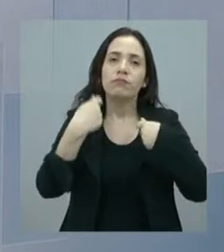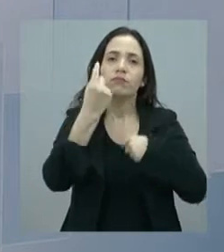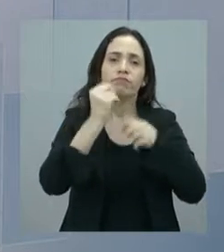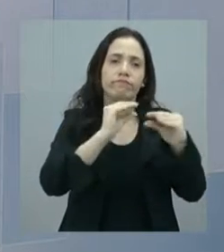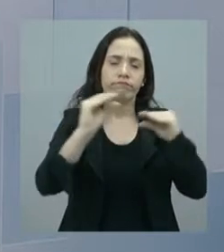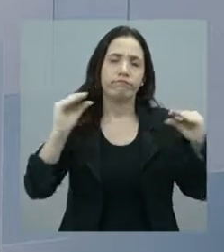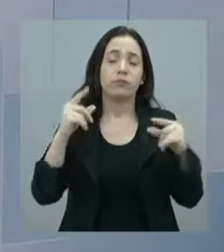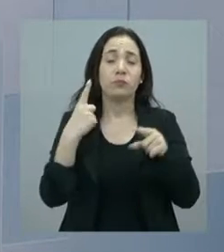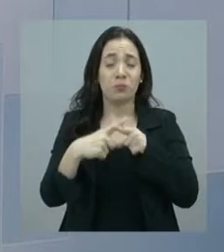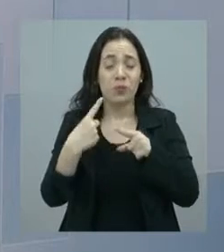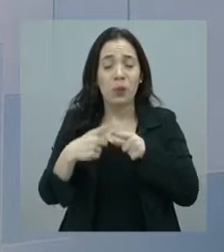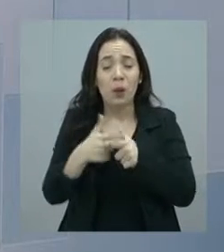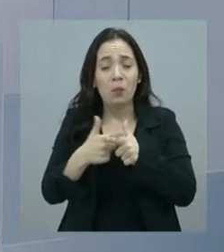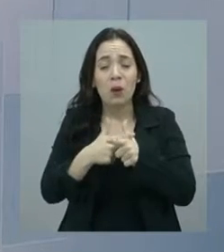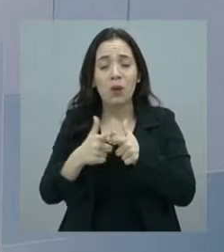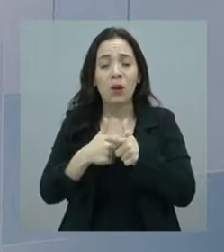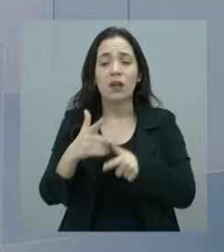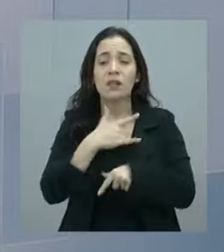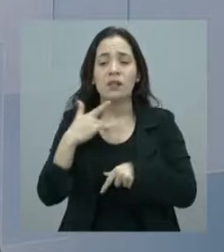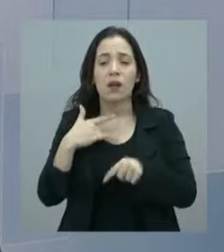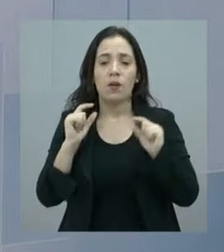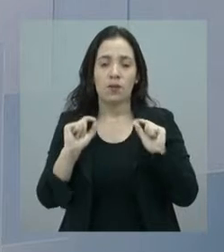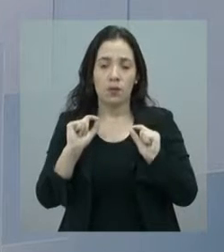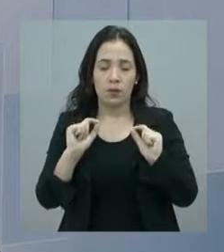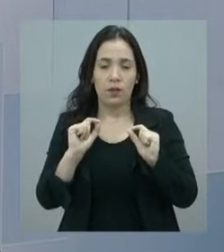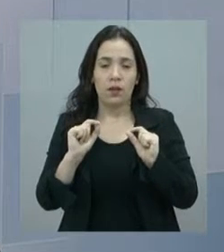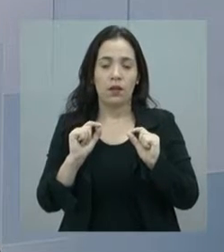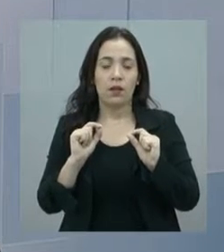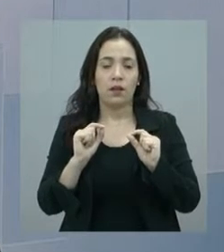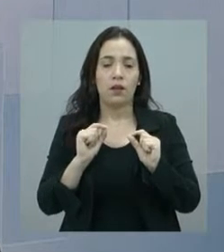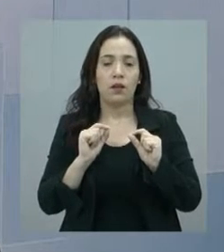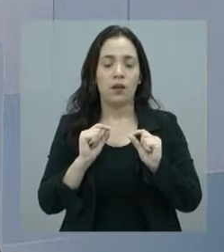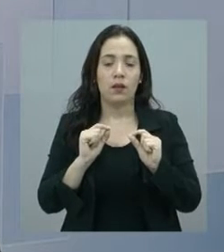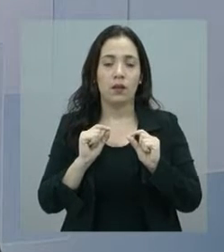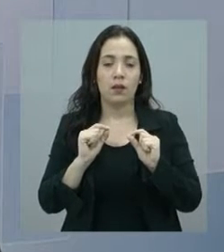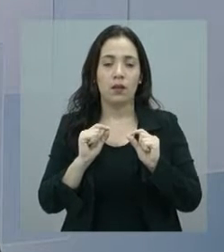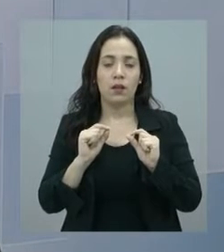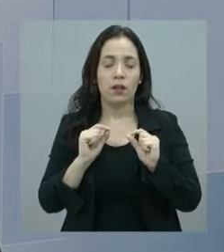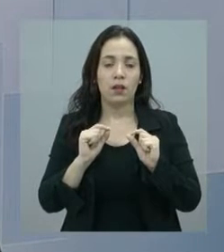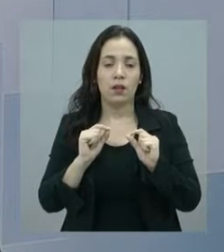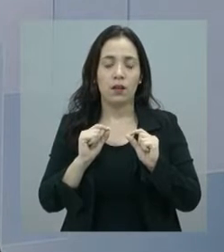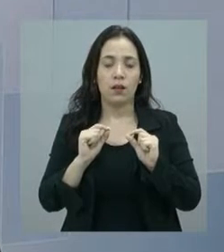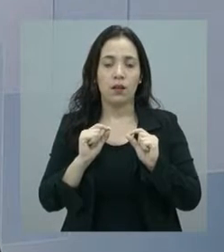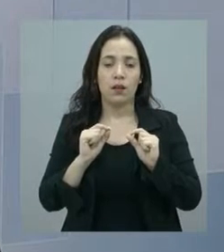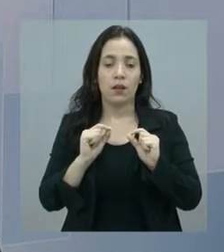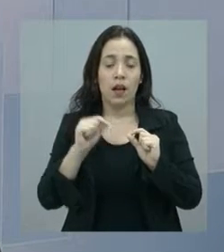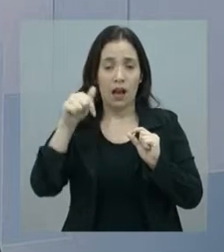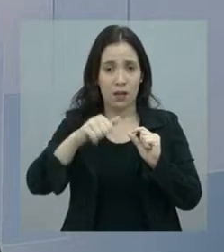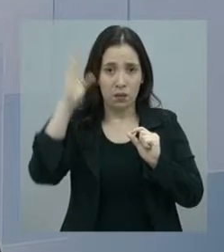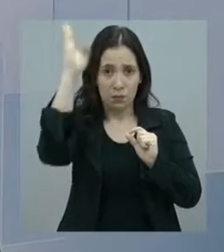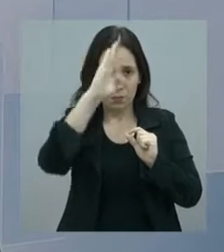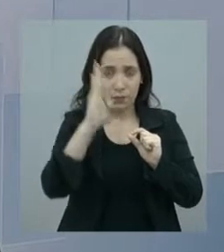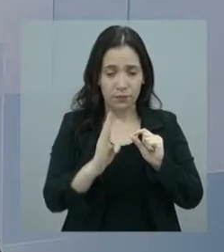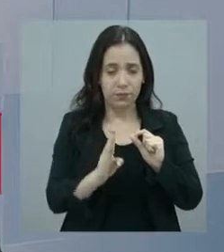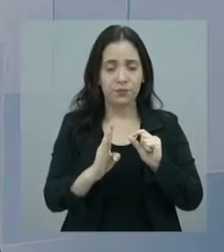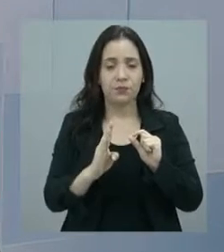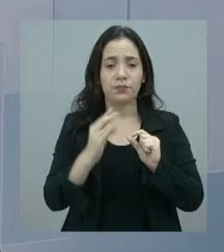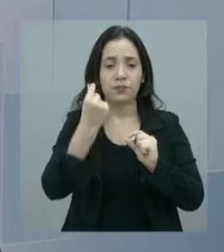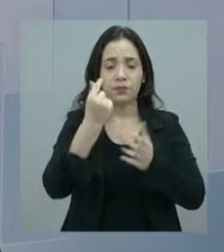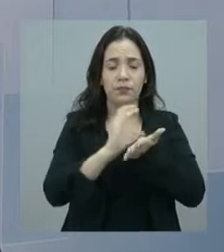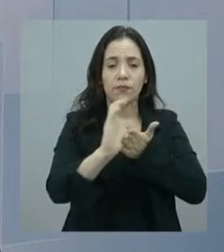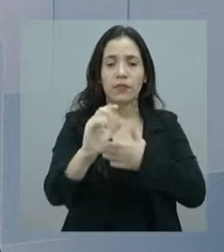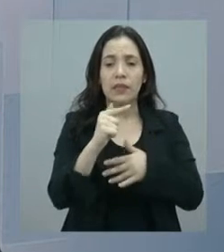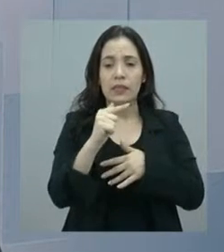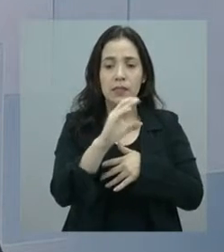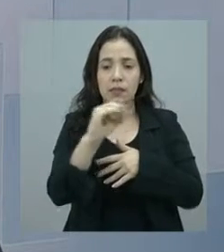grande problema da saúde é assim, tem problema de gestão? Tem. Mas você imaginar que o país destina 700,